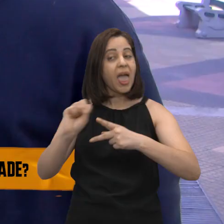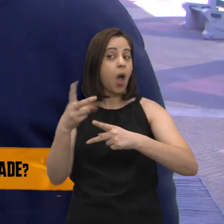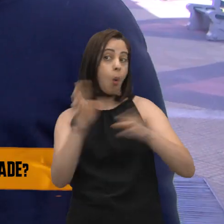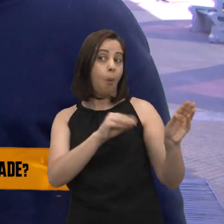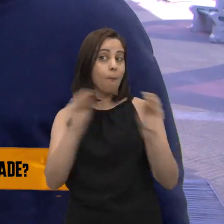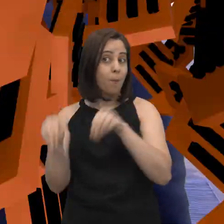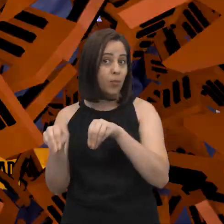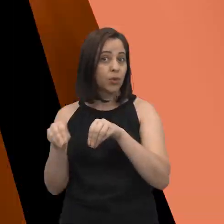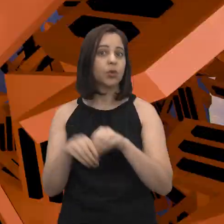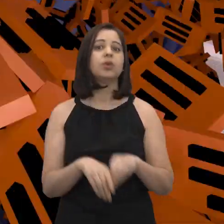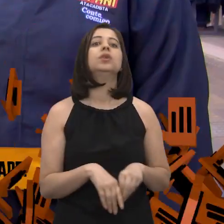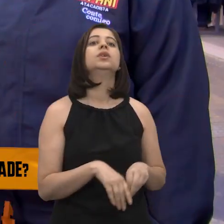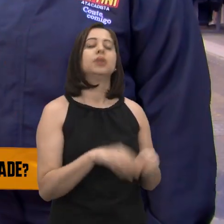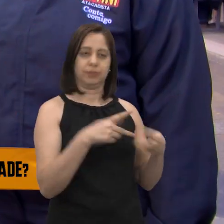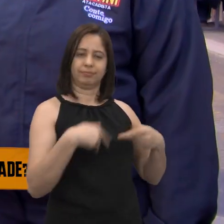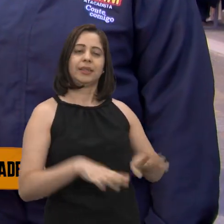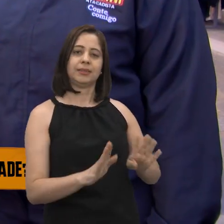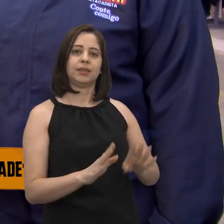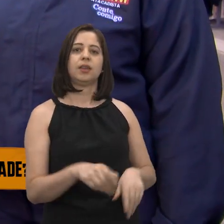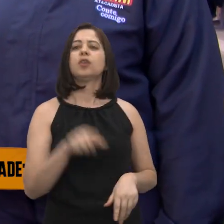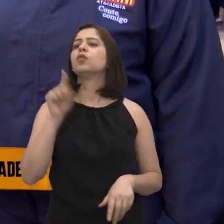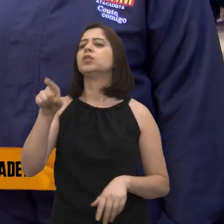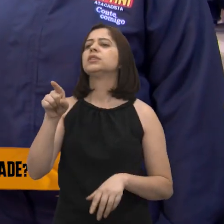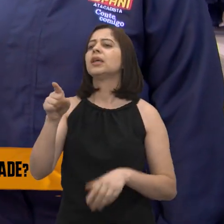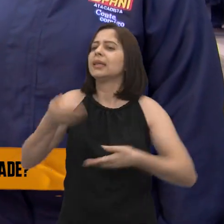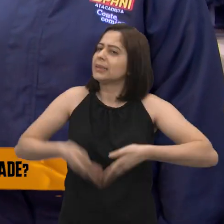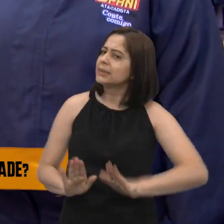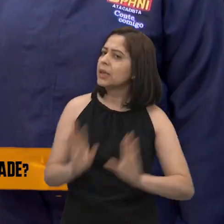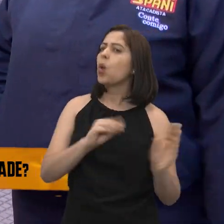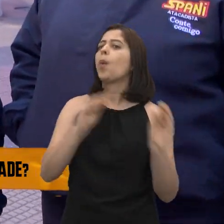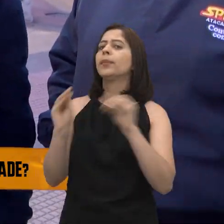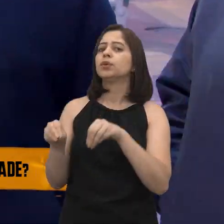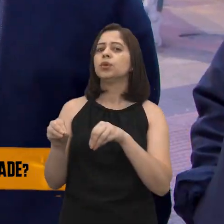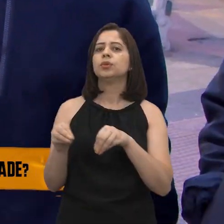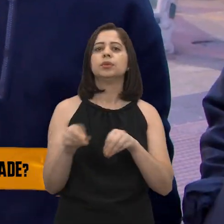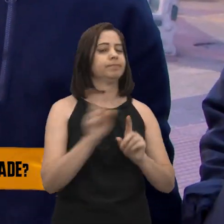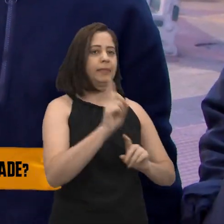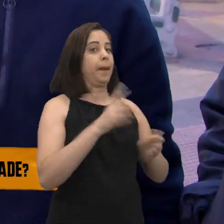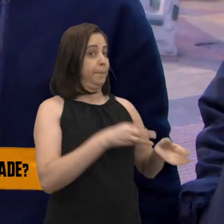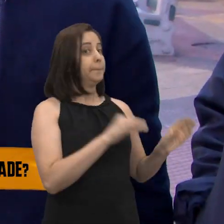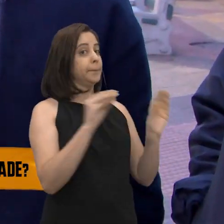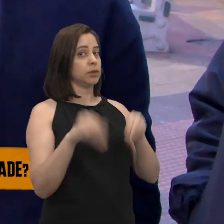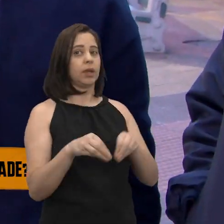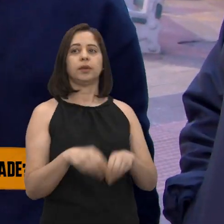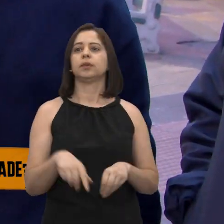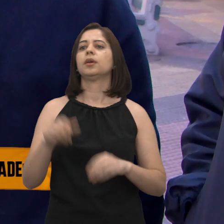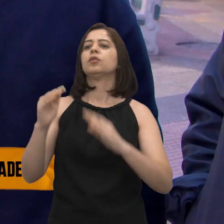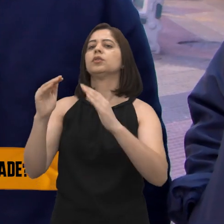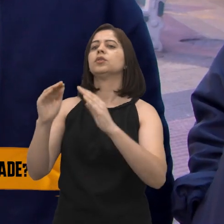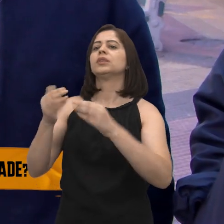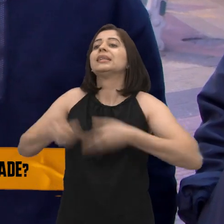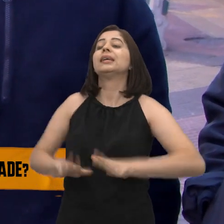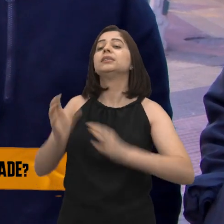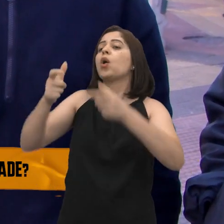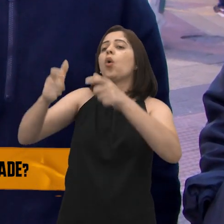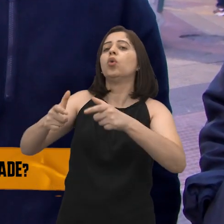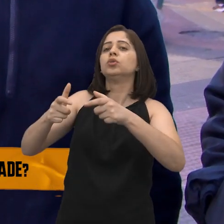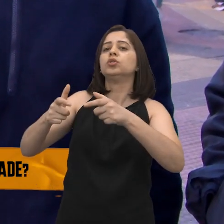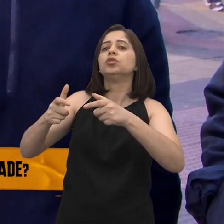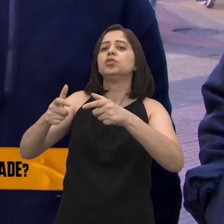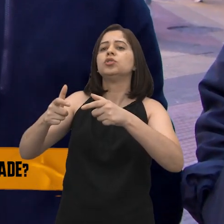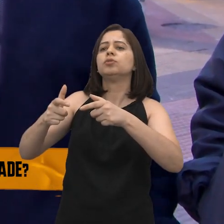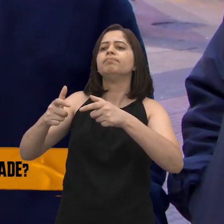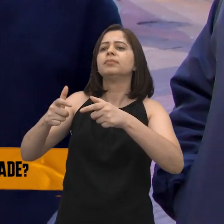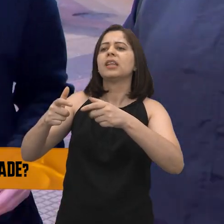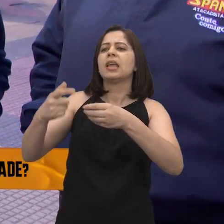cá? São José dos Campos, natural. Nasceu em São José dos Campos ou veio pra cá? Vim pra cá. De onde você era? Candeias,